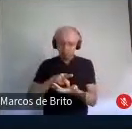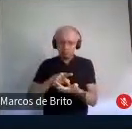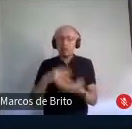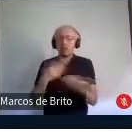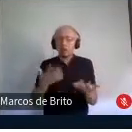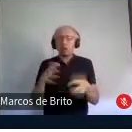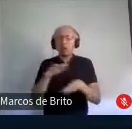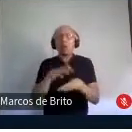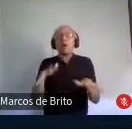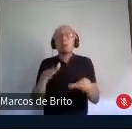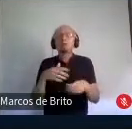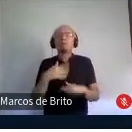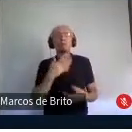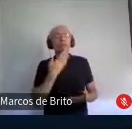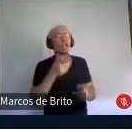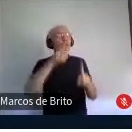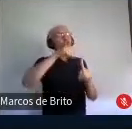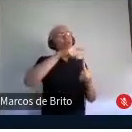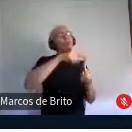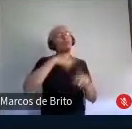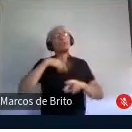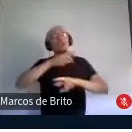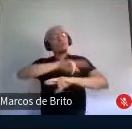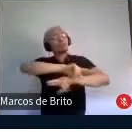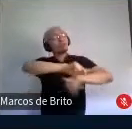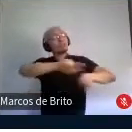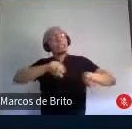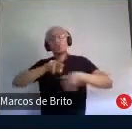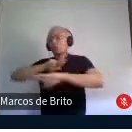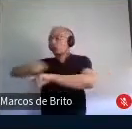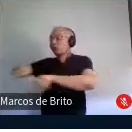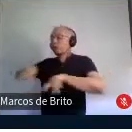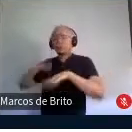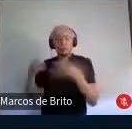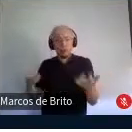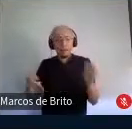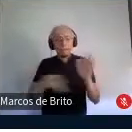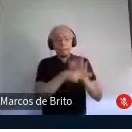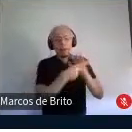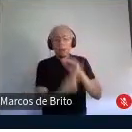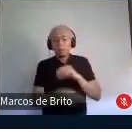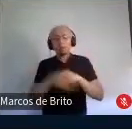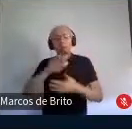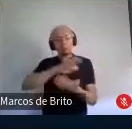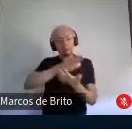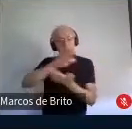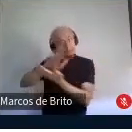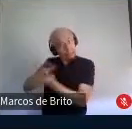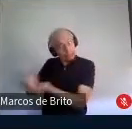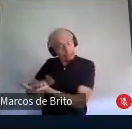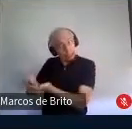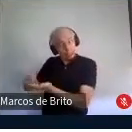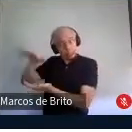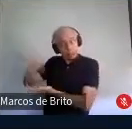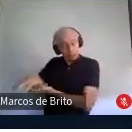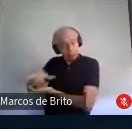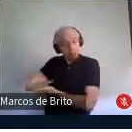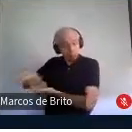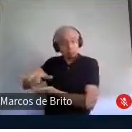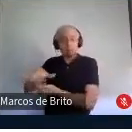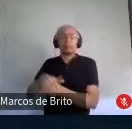em modalidades e tipologias diferentes próprias da área da interpretação. E nós